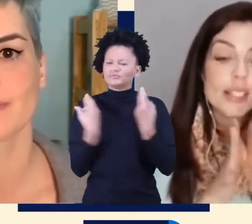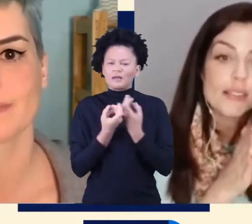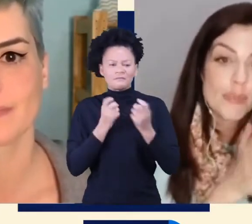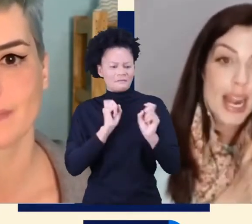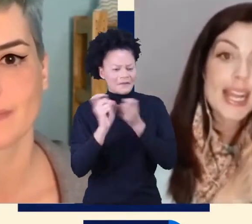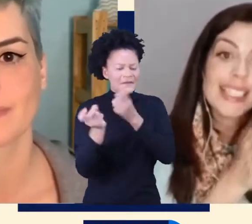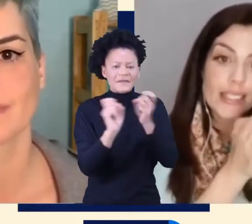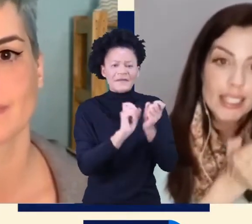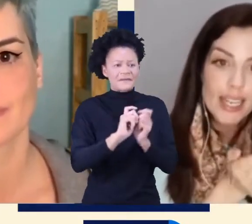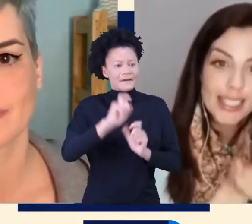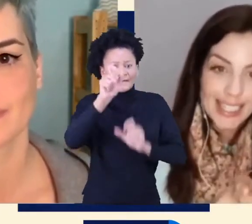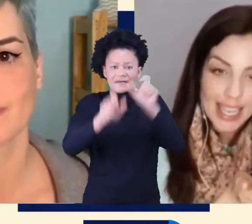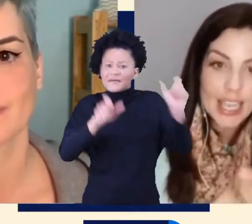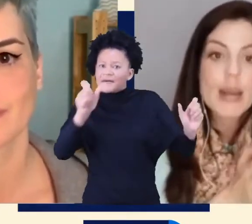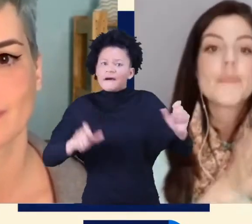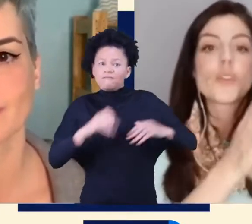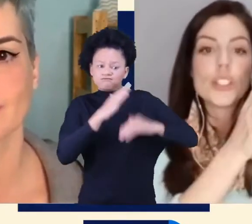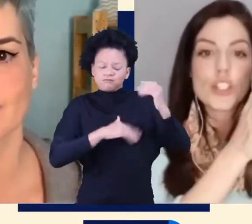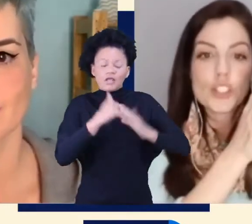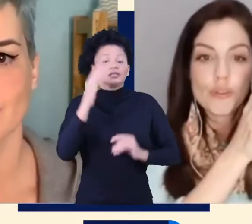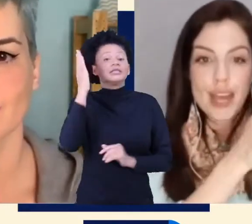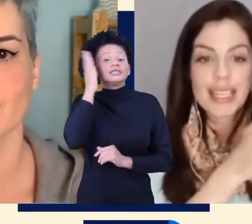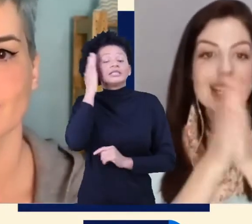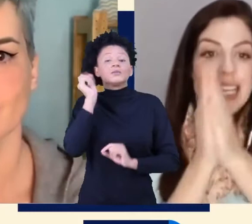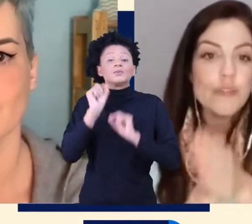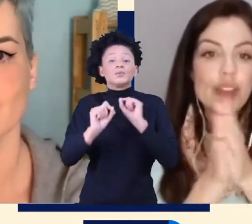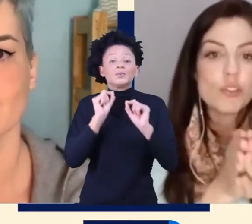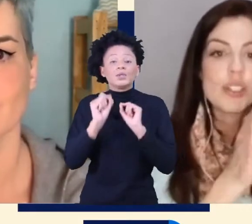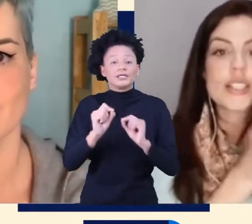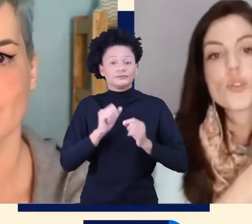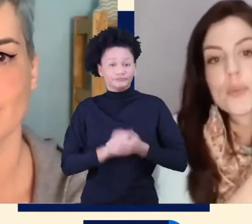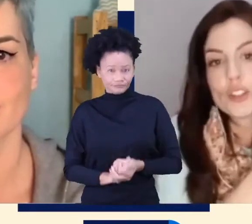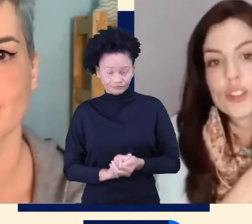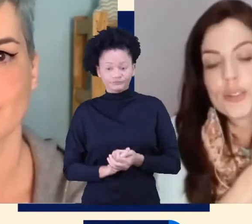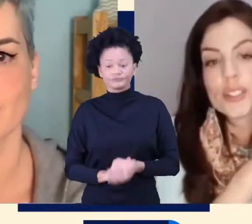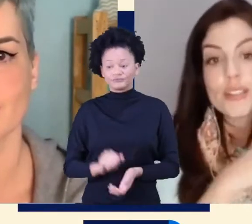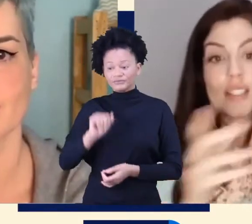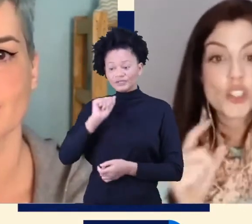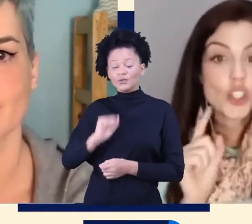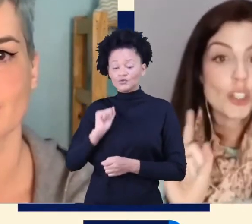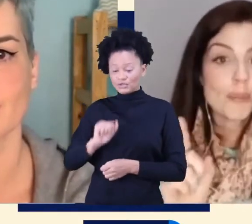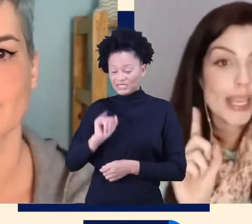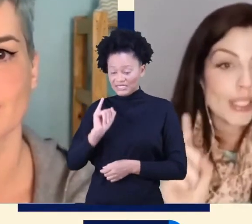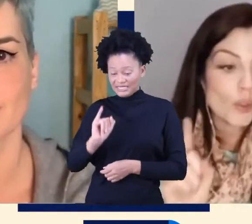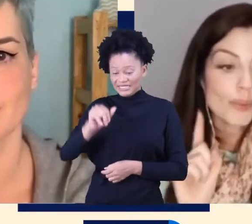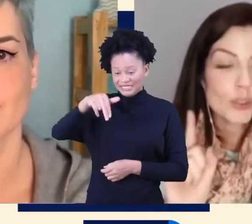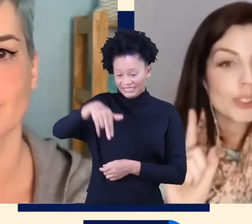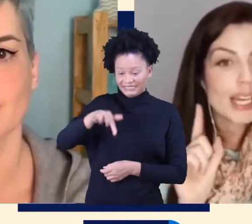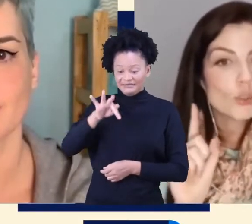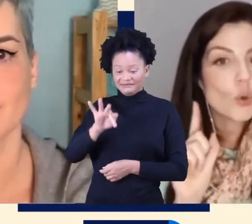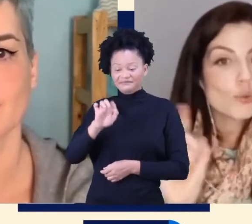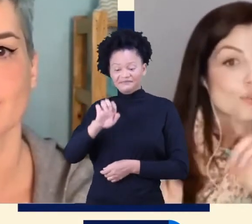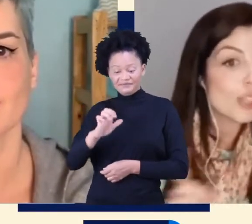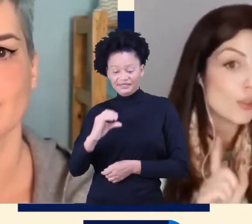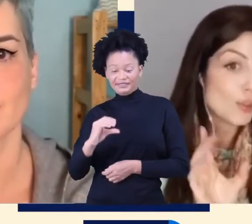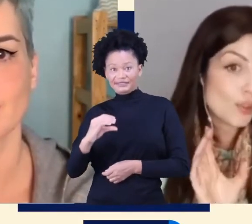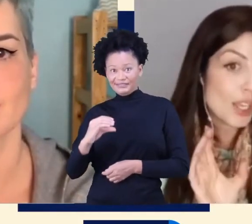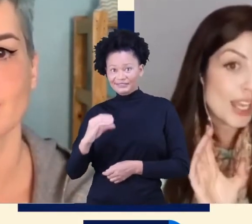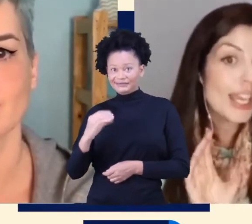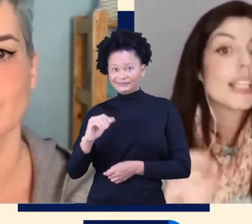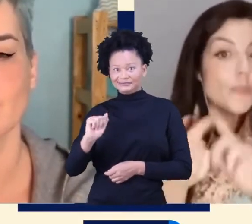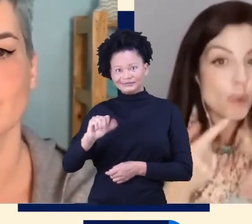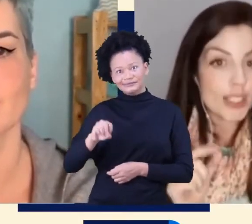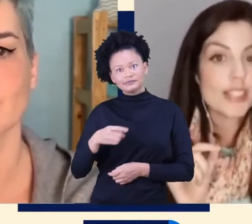profissionais para entender que quando a gente fala infecções sexualmente transmissíveis, a gente também está tomando cuidado com os